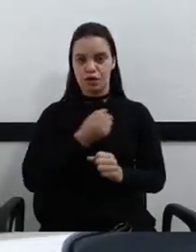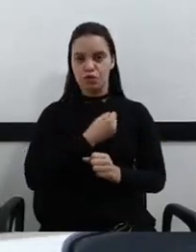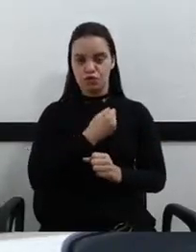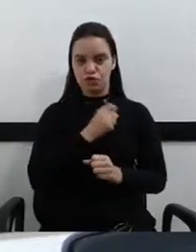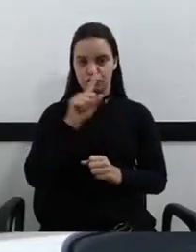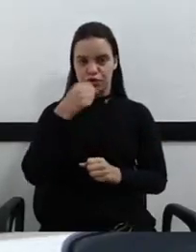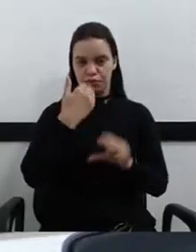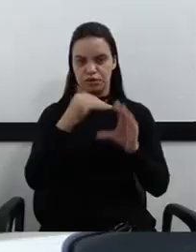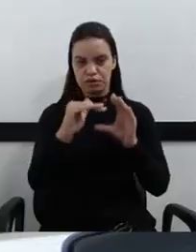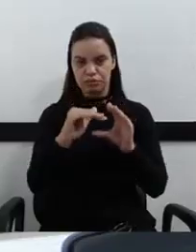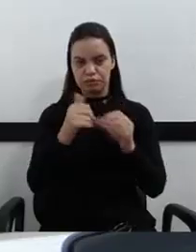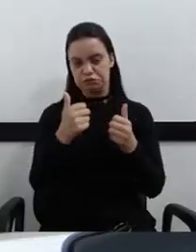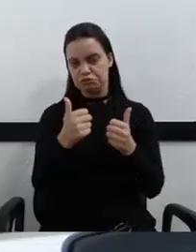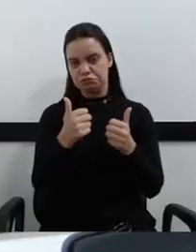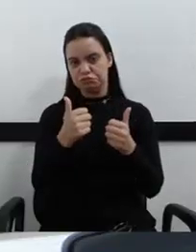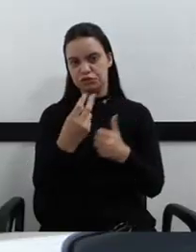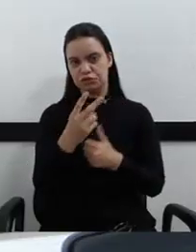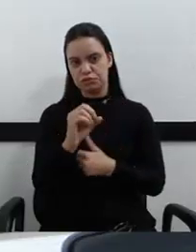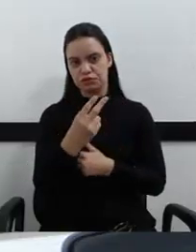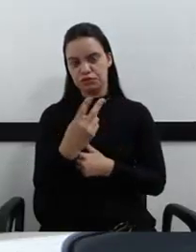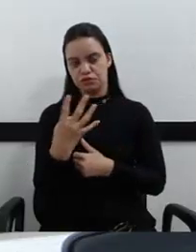está no processo SEI já. É